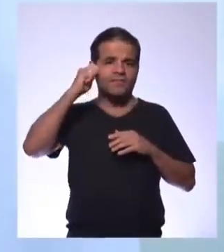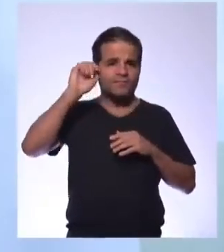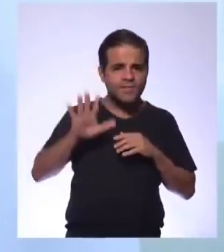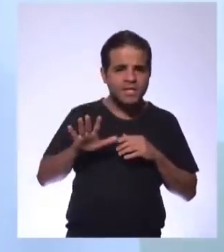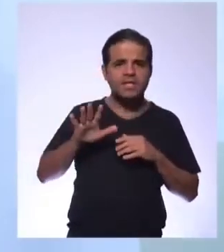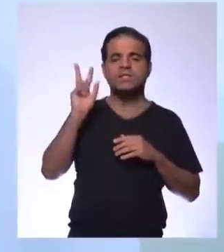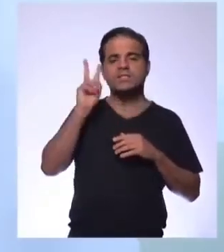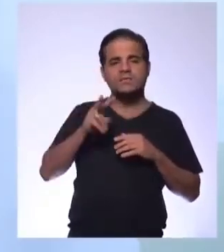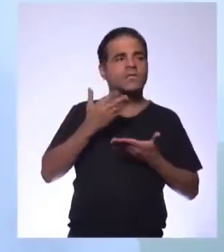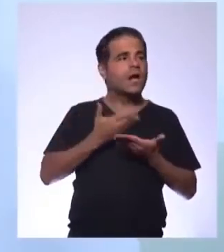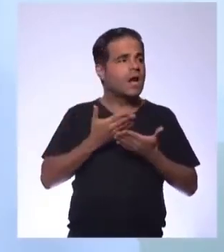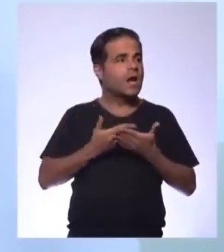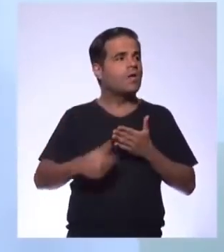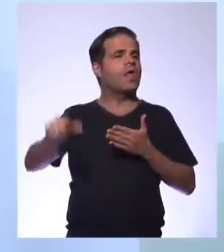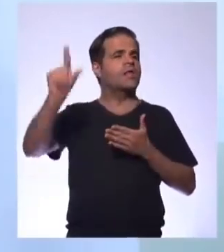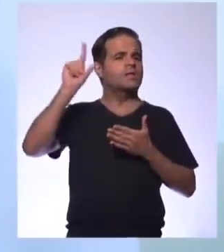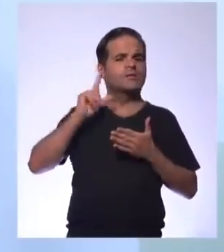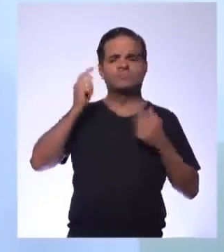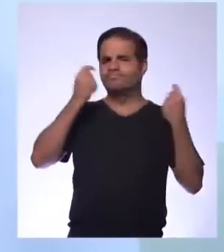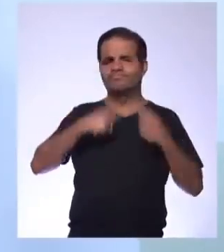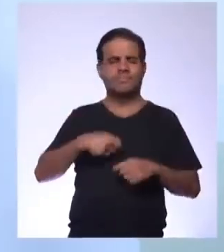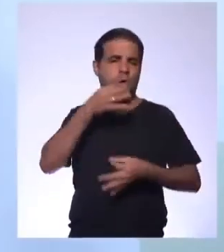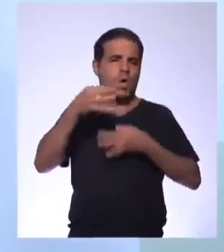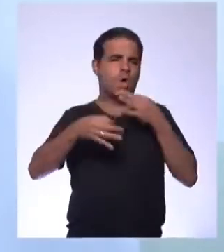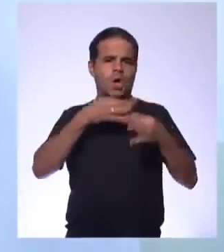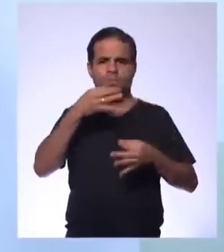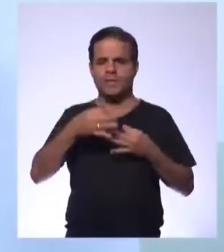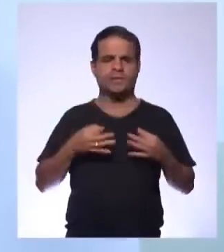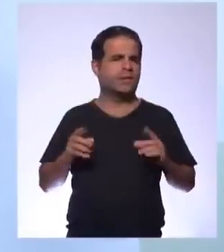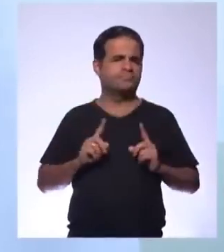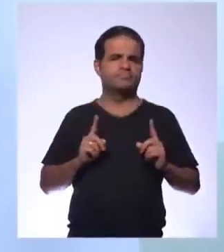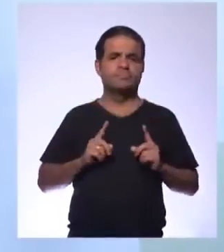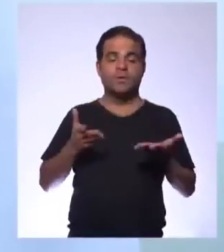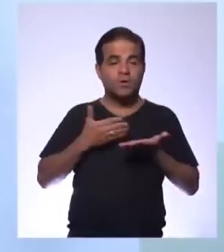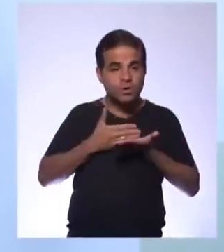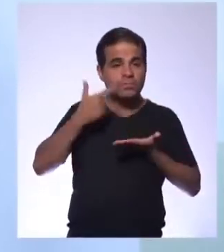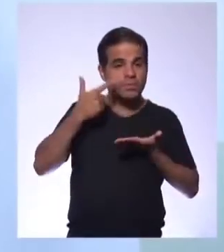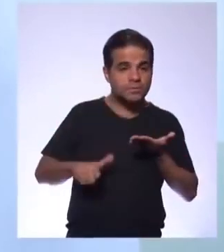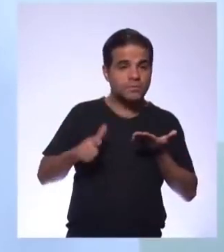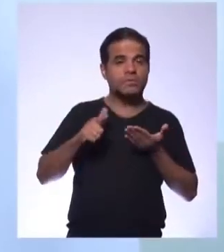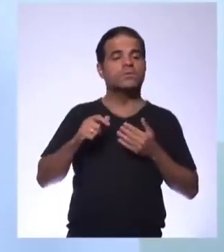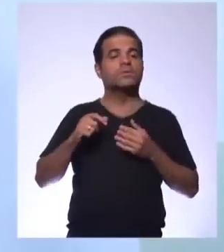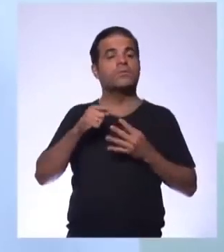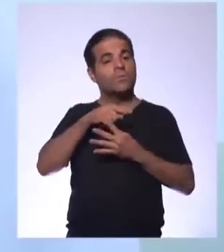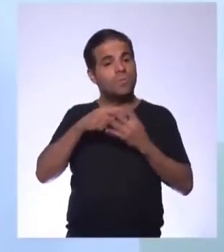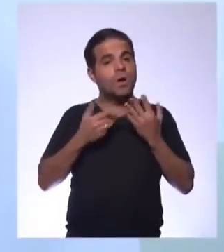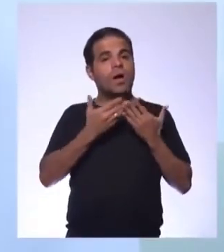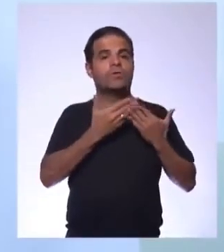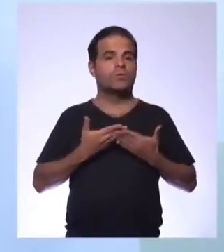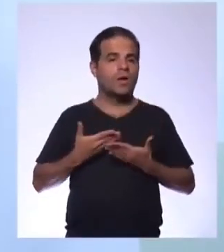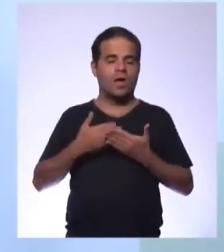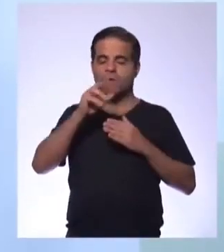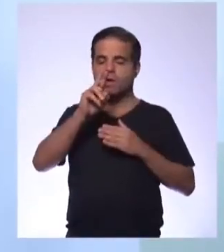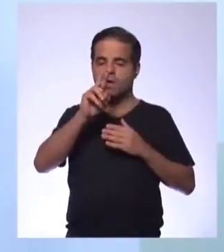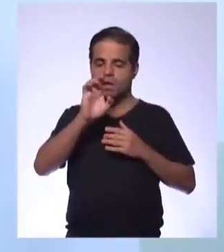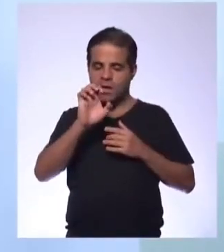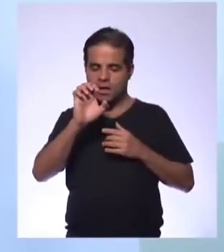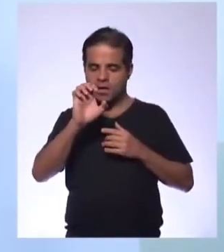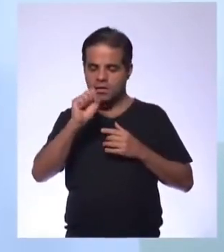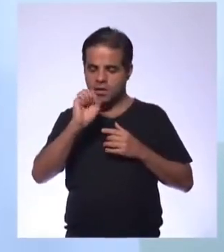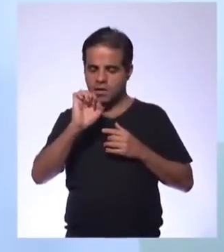só viram o que foi na aula anterior, acho que não precisa ficar comentando, porque agora a gente começa mais uma sequência de 4 aulas sobre resenha, tá